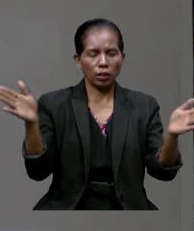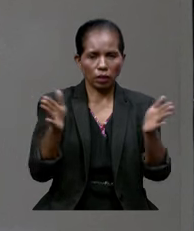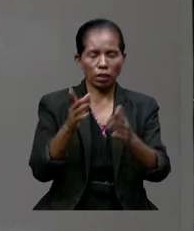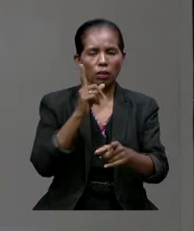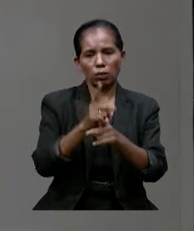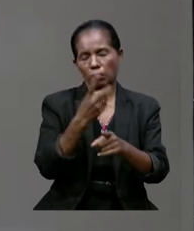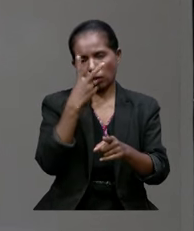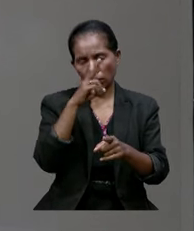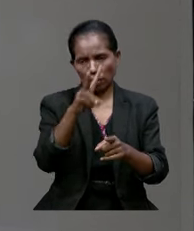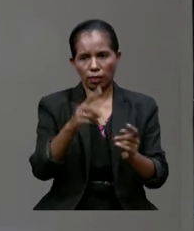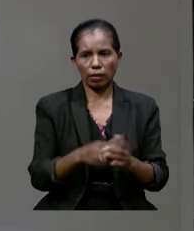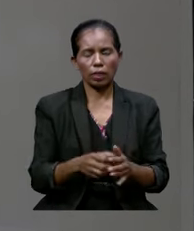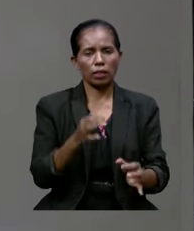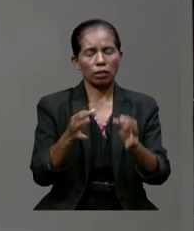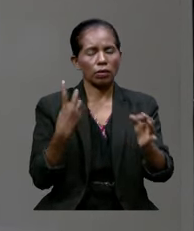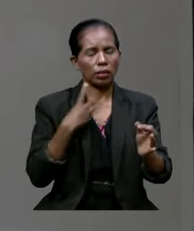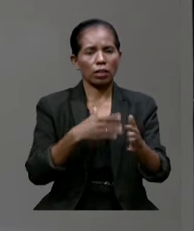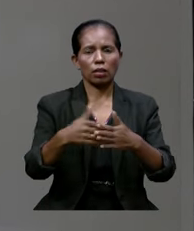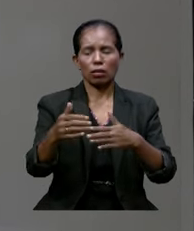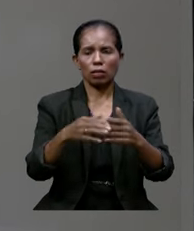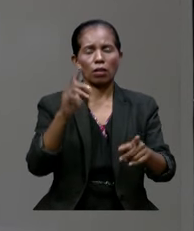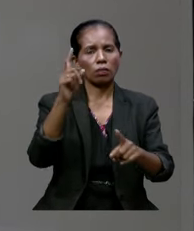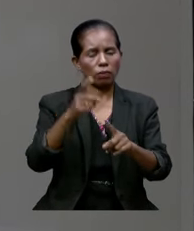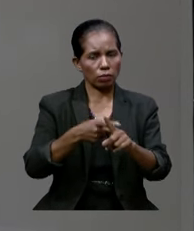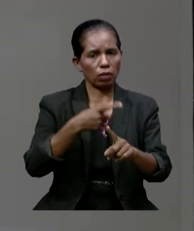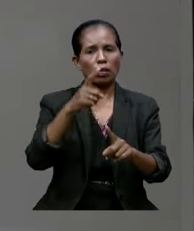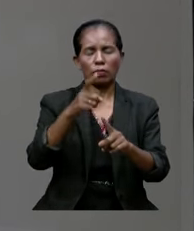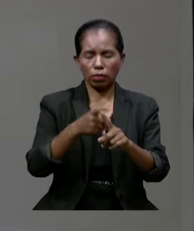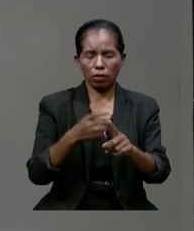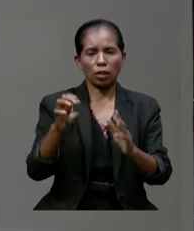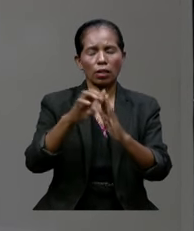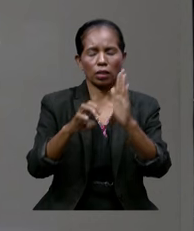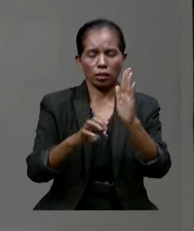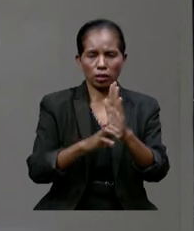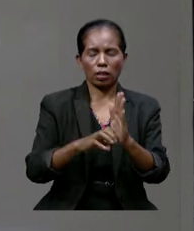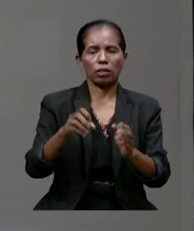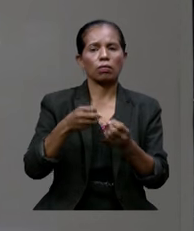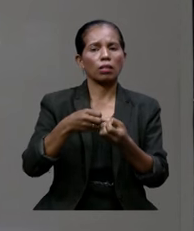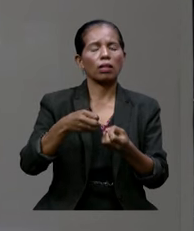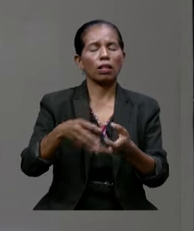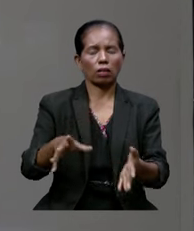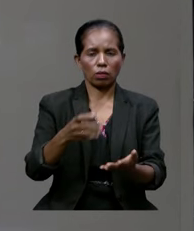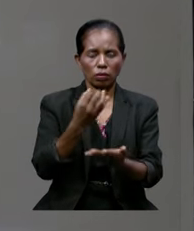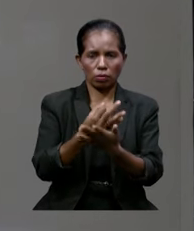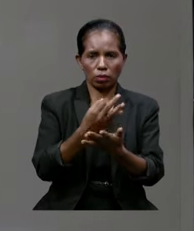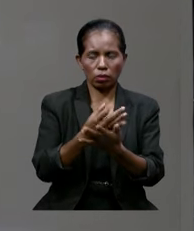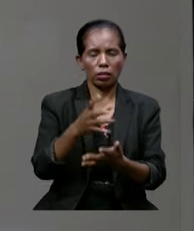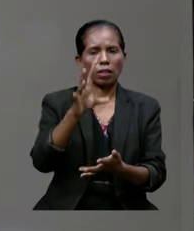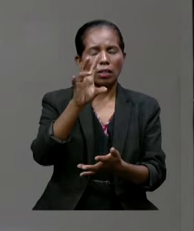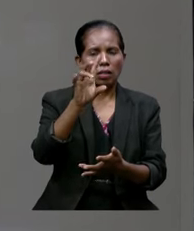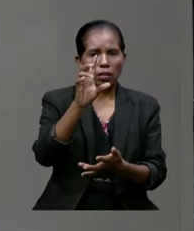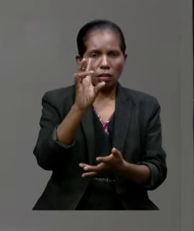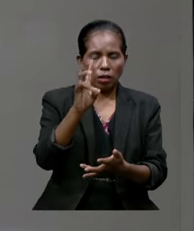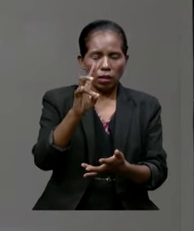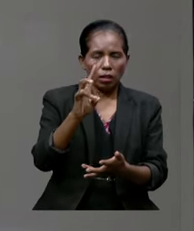da calculação fulan fulan estado la con osan russi total 144 mil